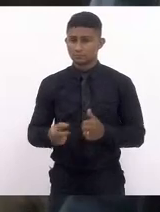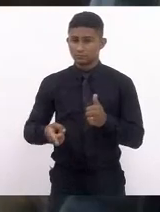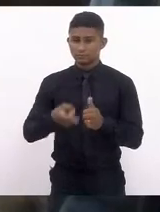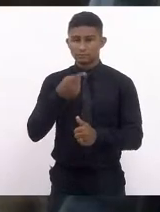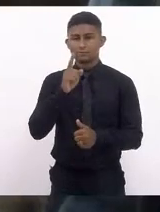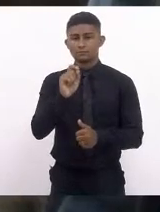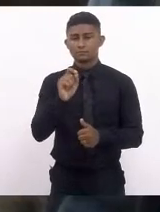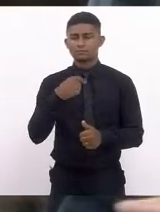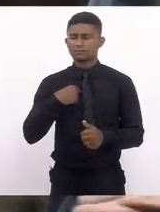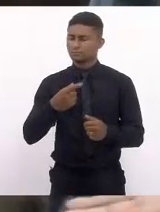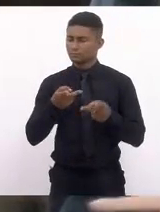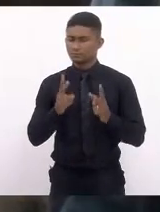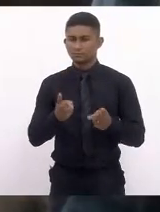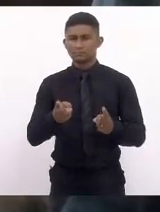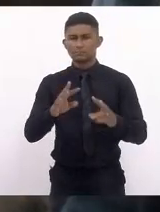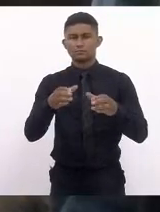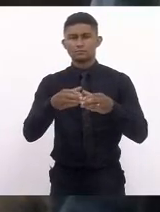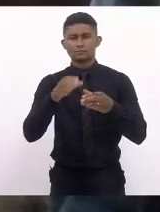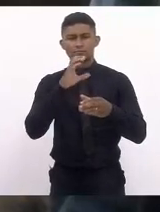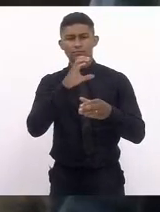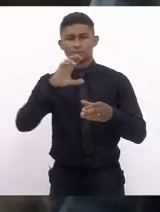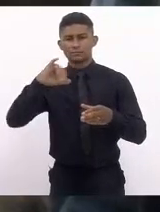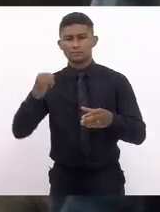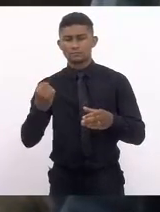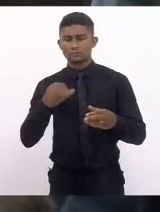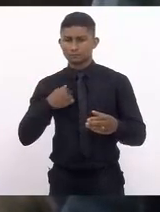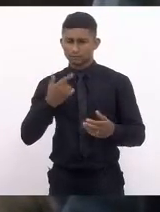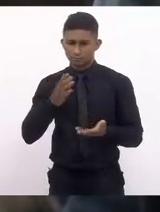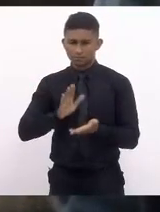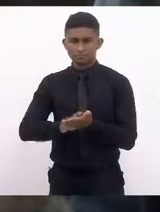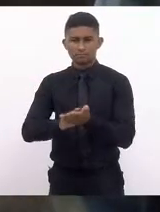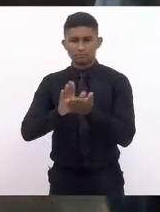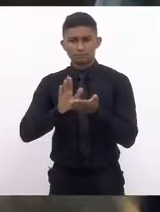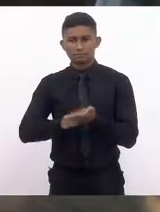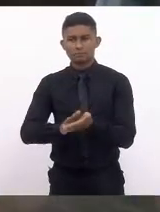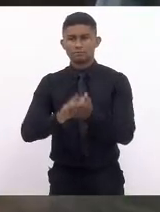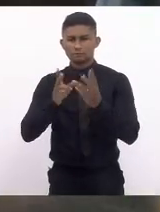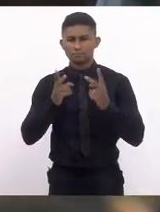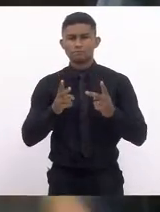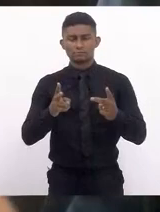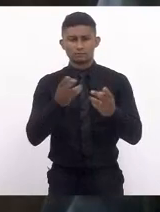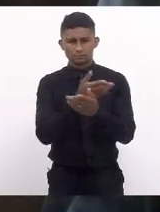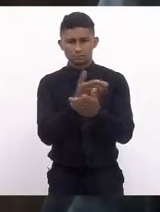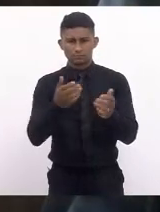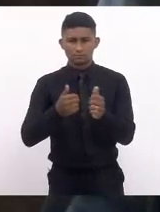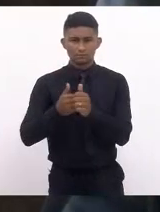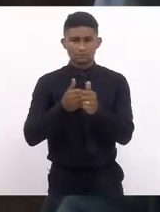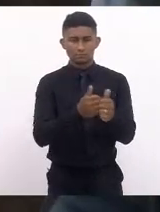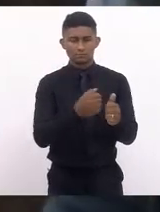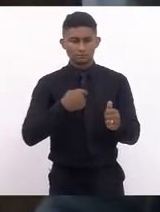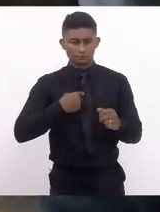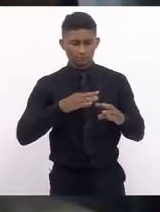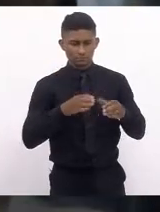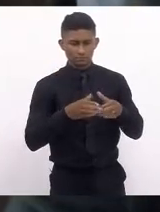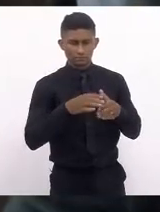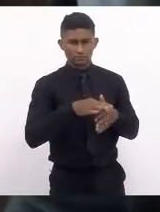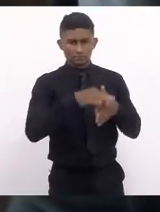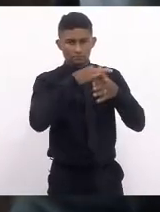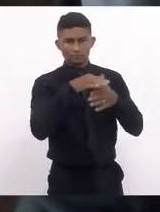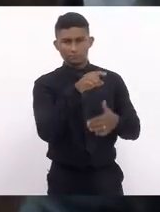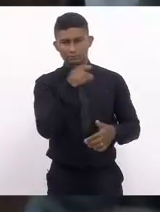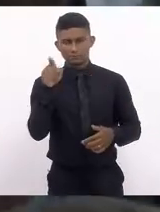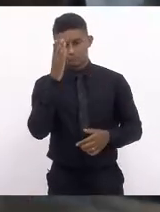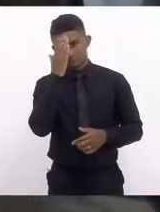sempre elogio a equipe da ccj quem acompanha a minha participação direta no colégio de líderes sabe